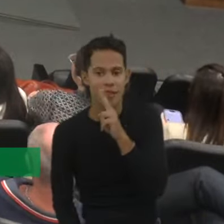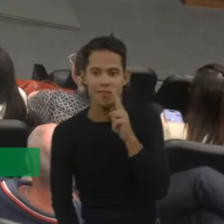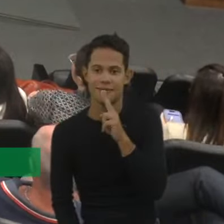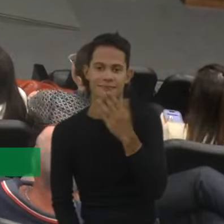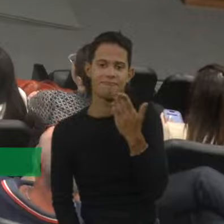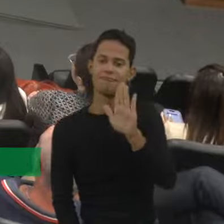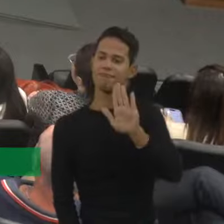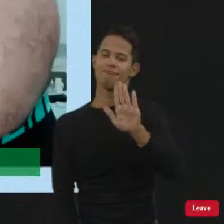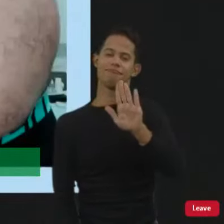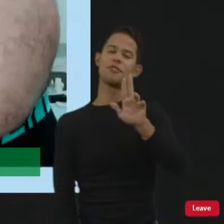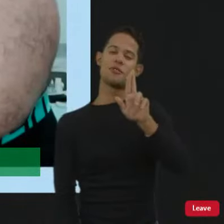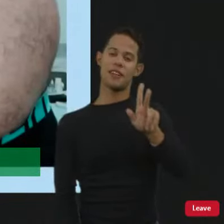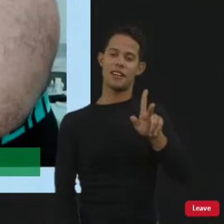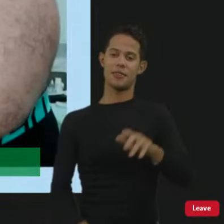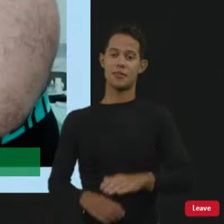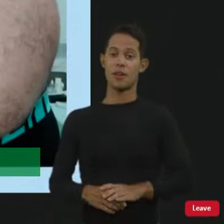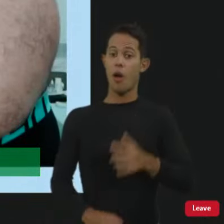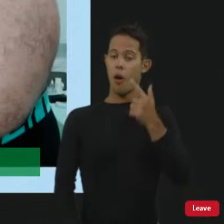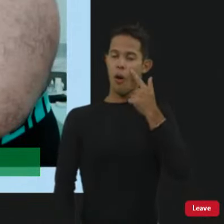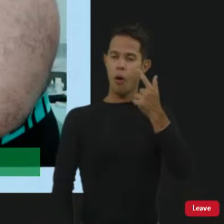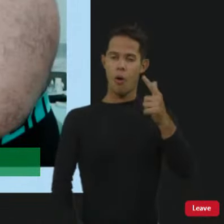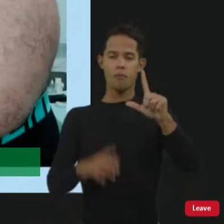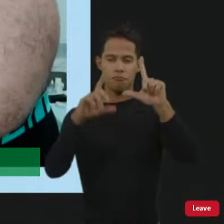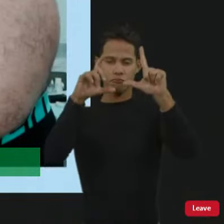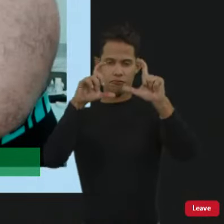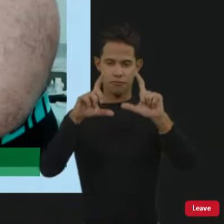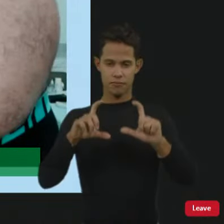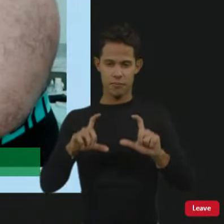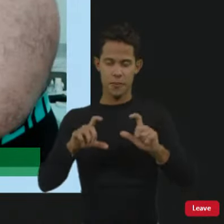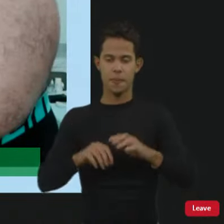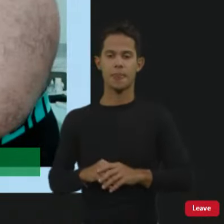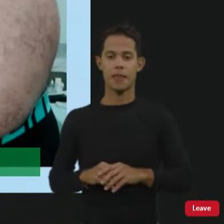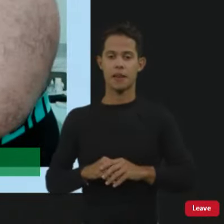Nas extremidades, embora não seja assim tão